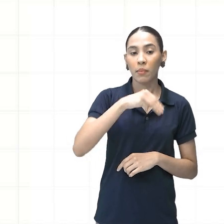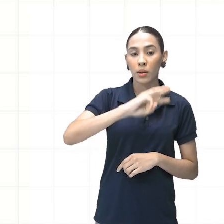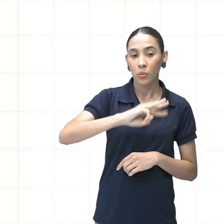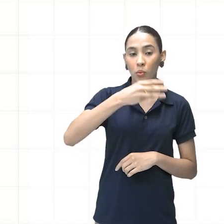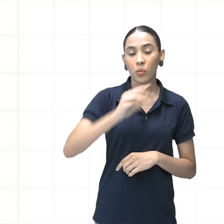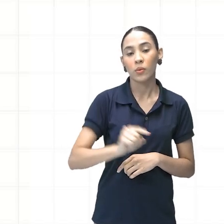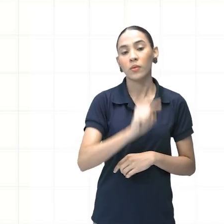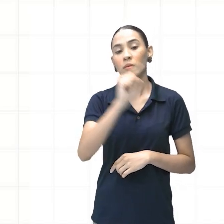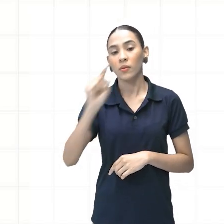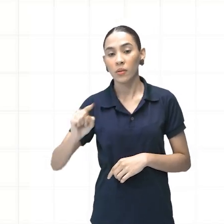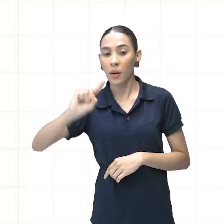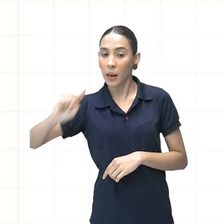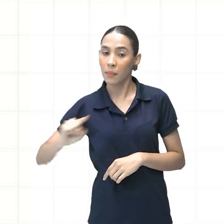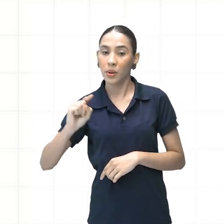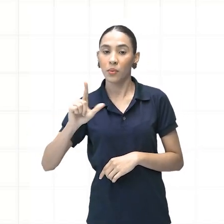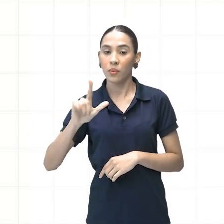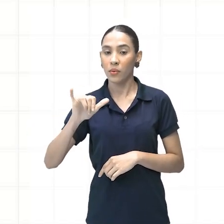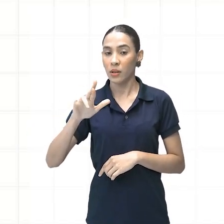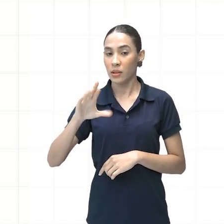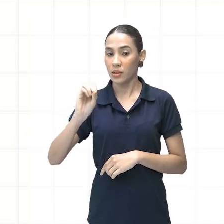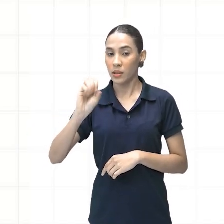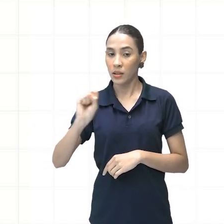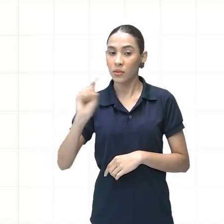metro cúbico equivale a 1.000 litros,